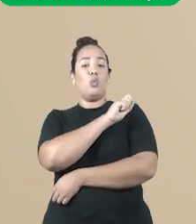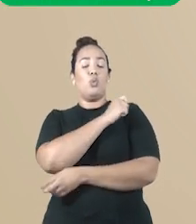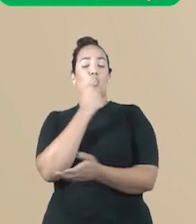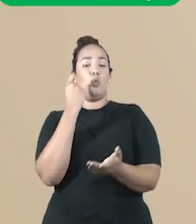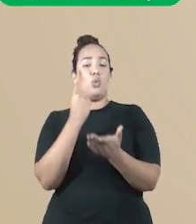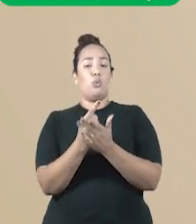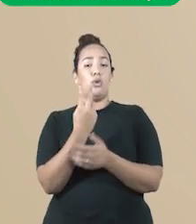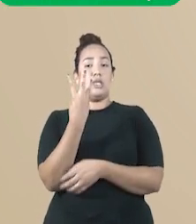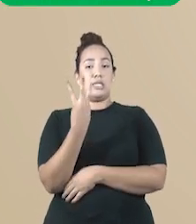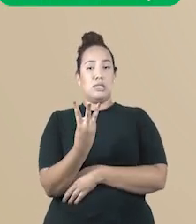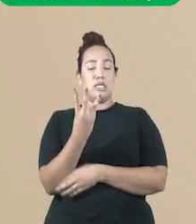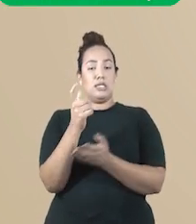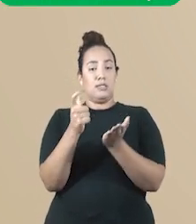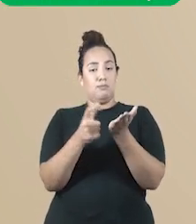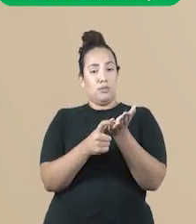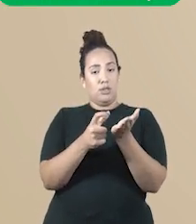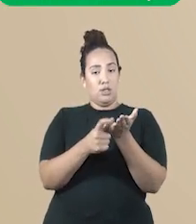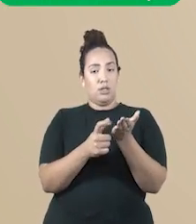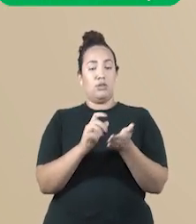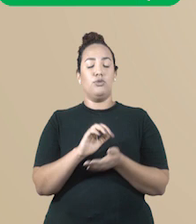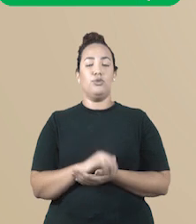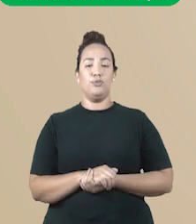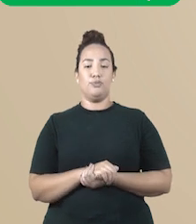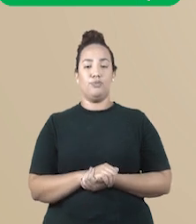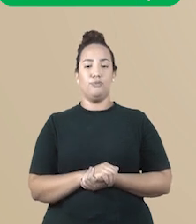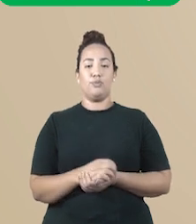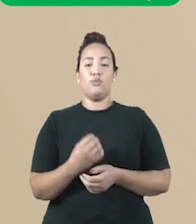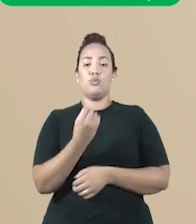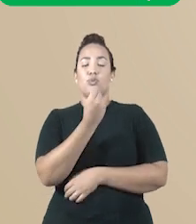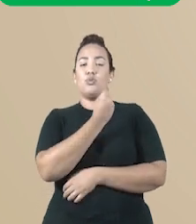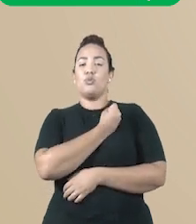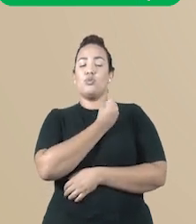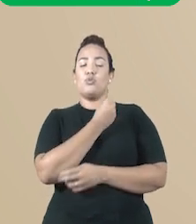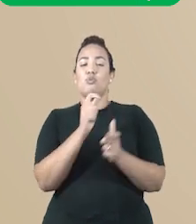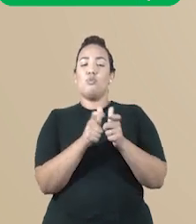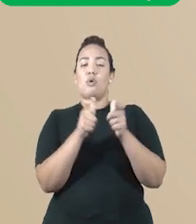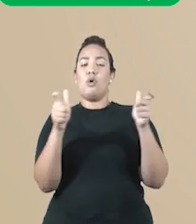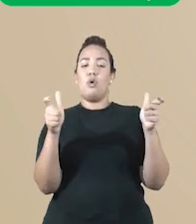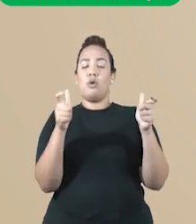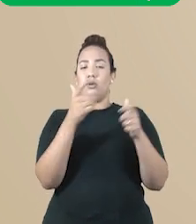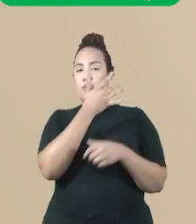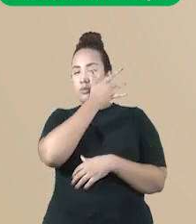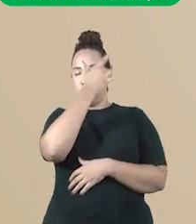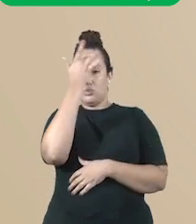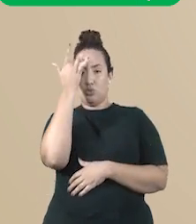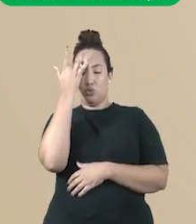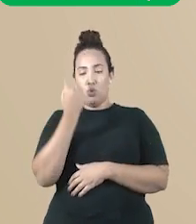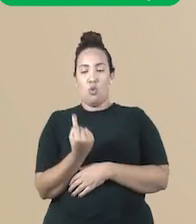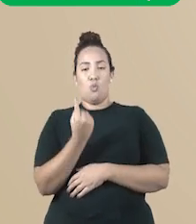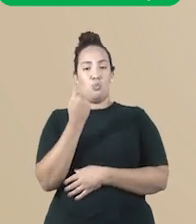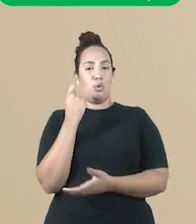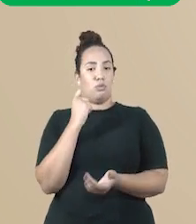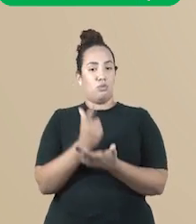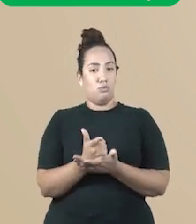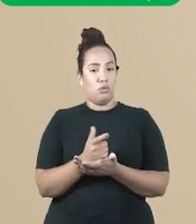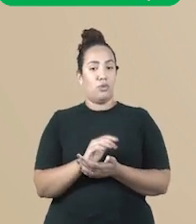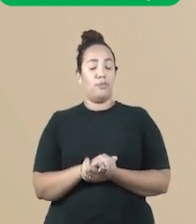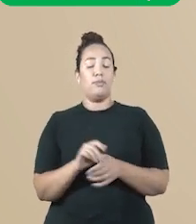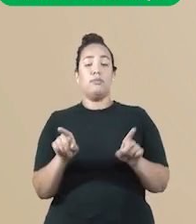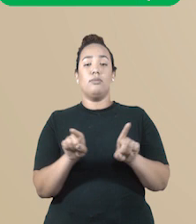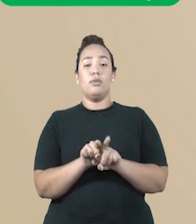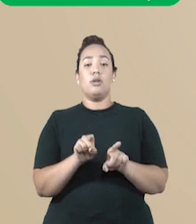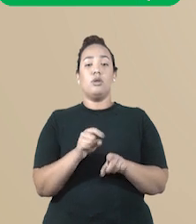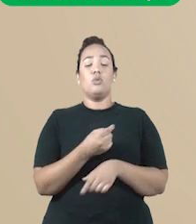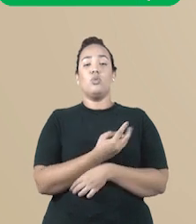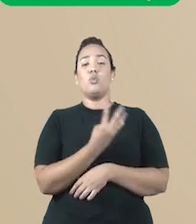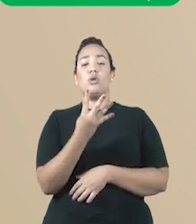3 bilhetes? Qual o maior número de bilhetes comprados por um aluno? E quantos